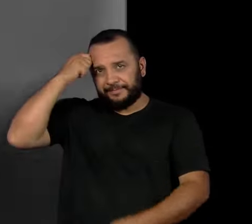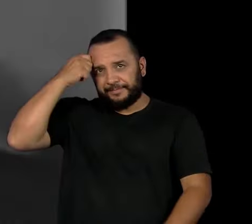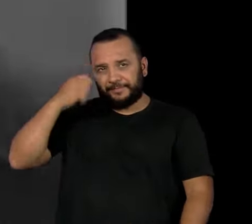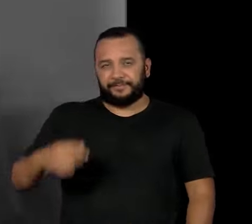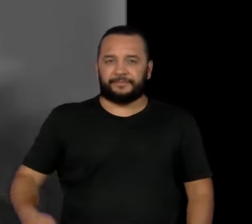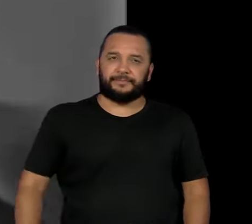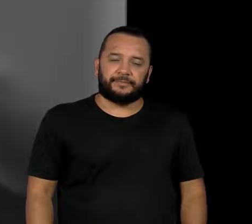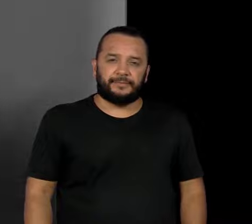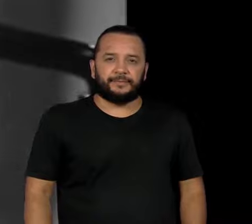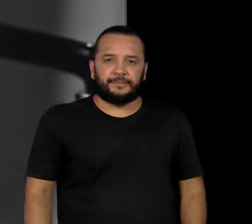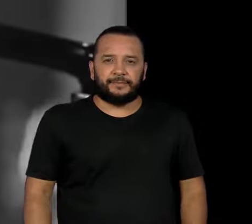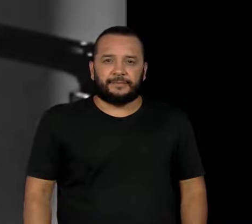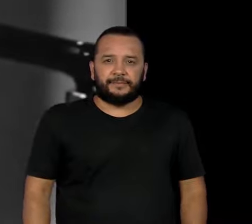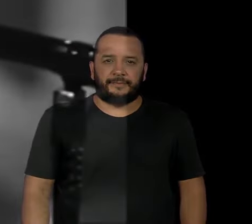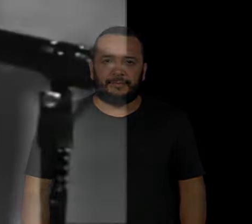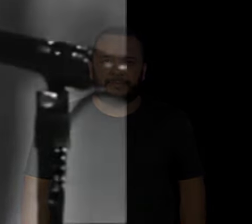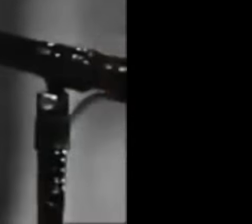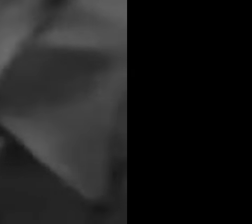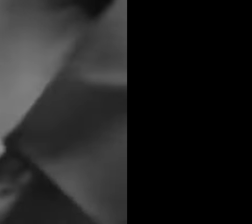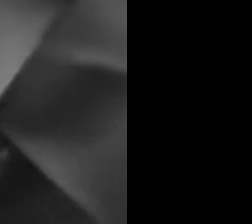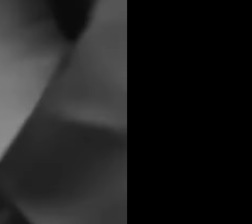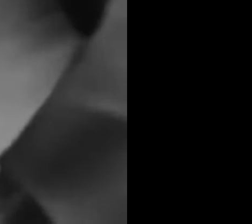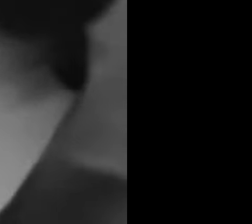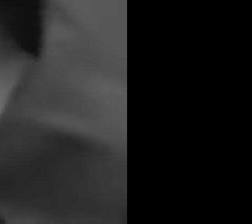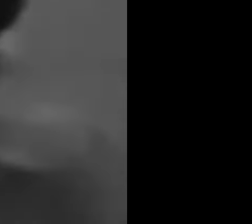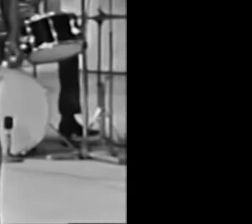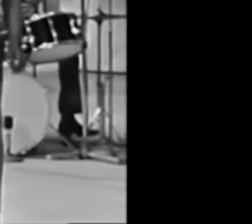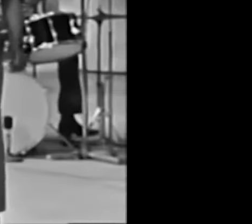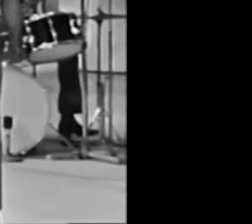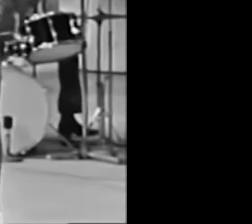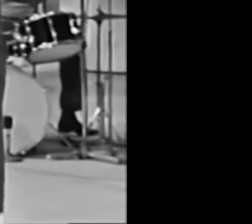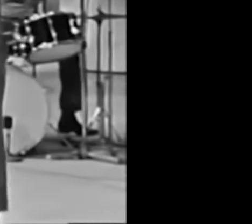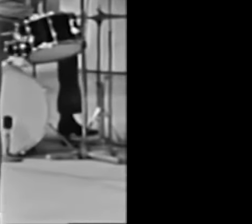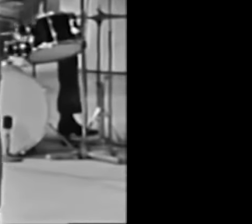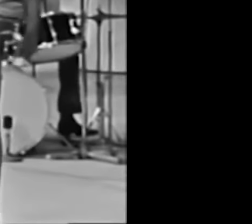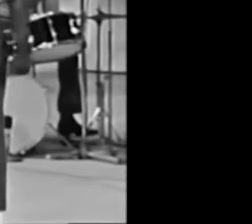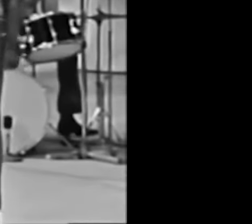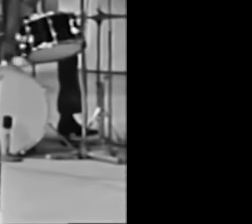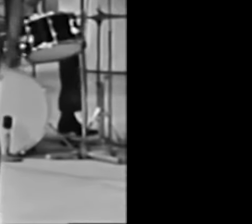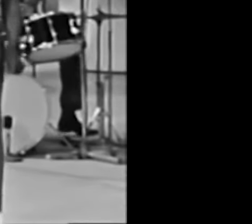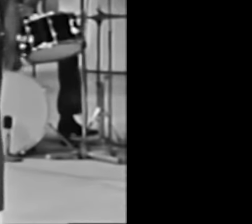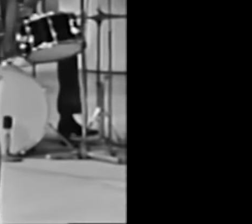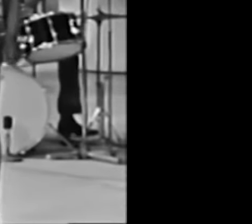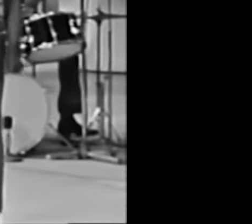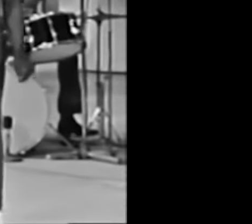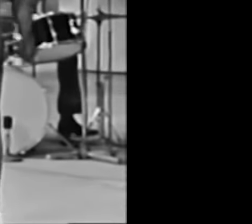pá, tiro, pá, tiro, pá, tiro.